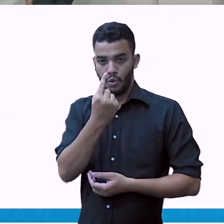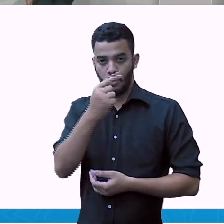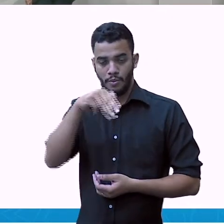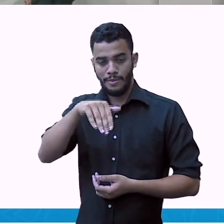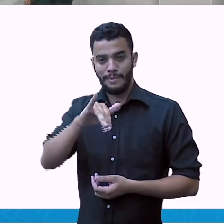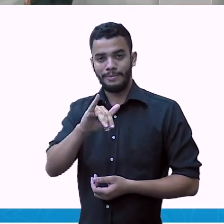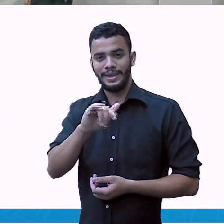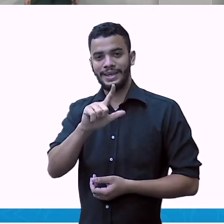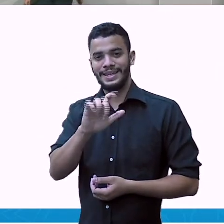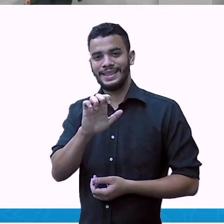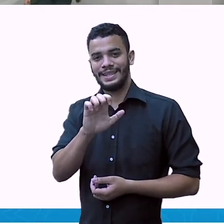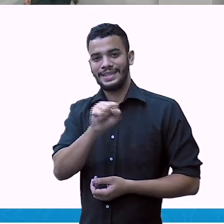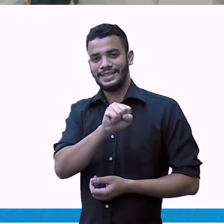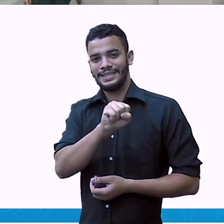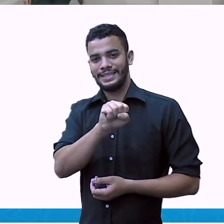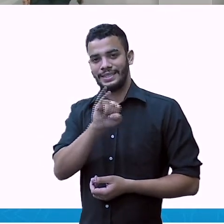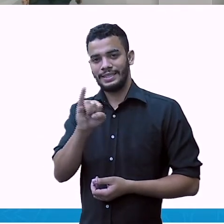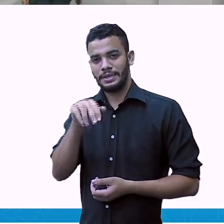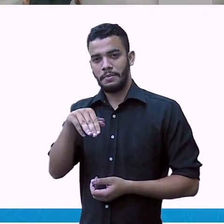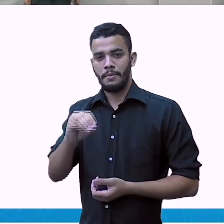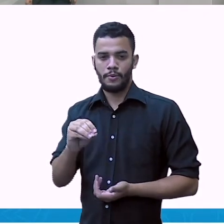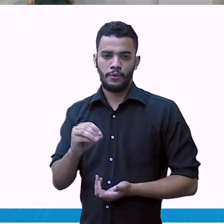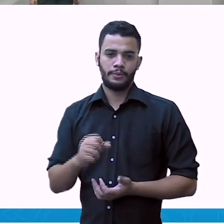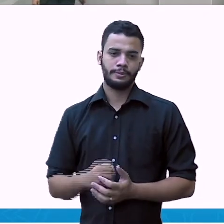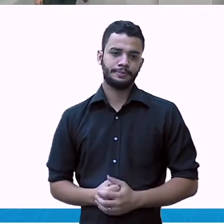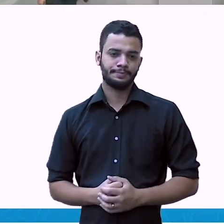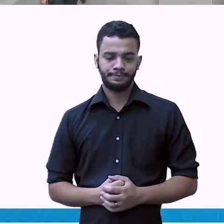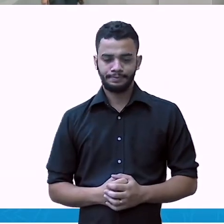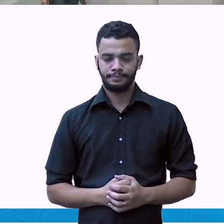fração quanto na forma decimal.